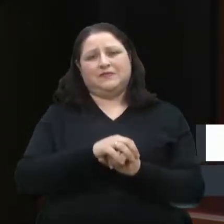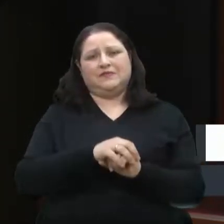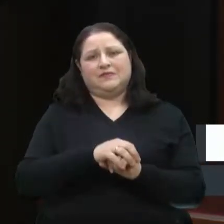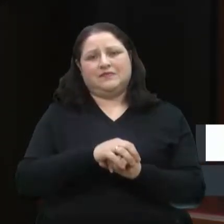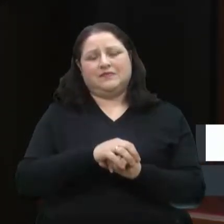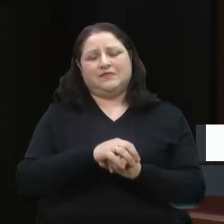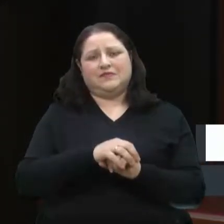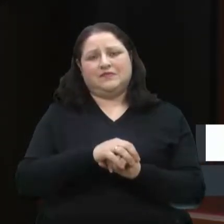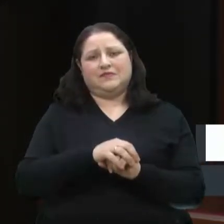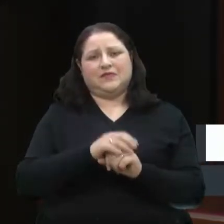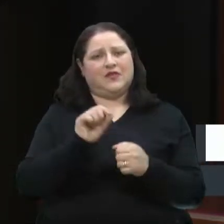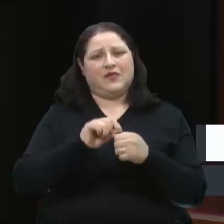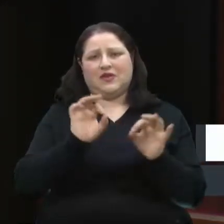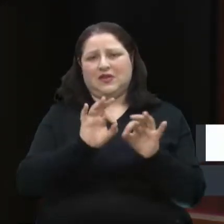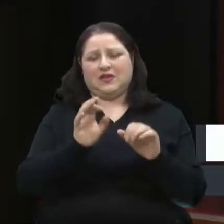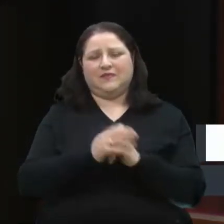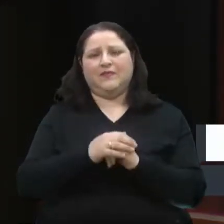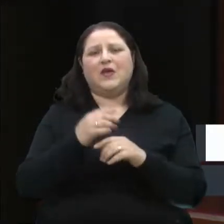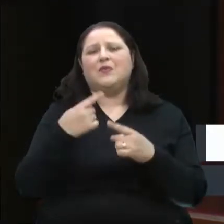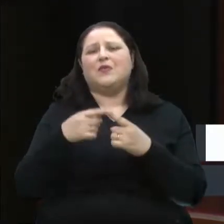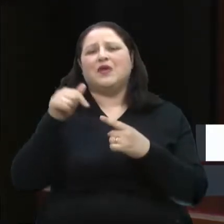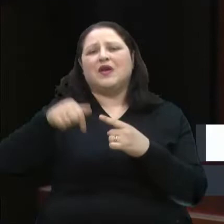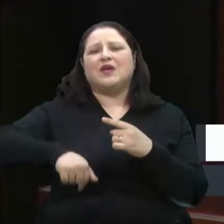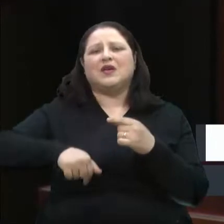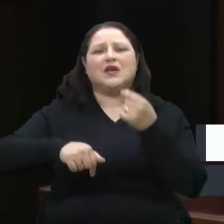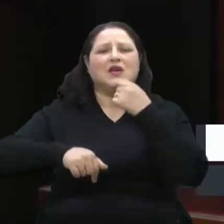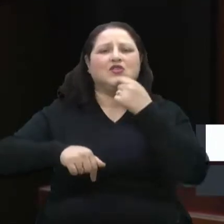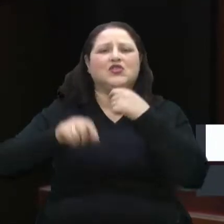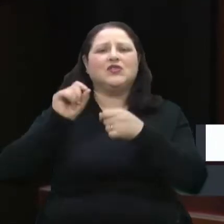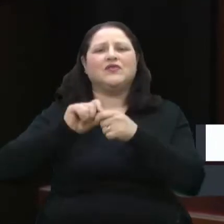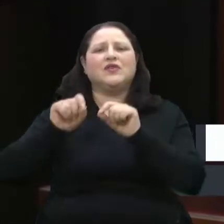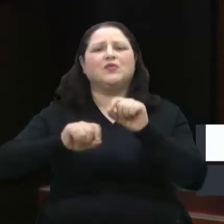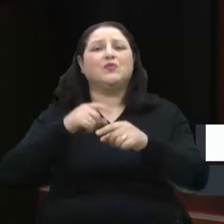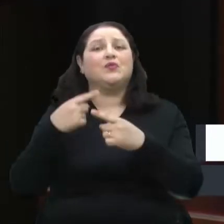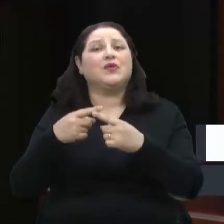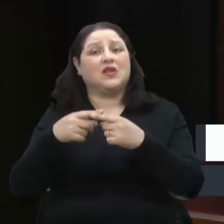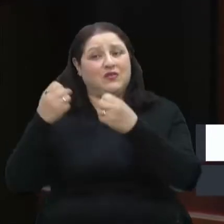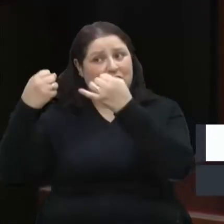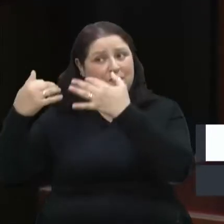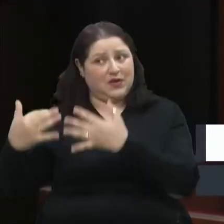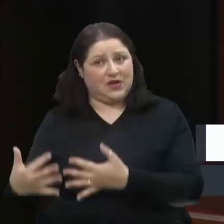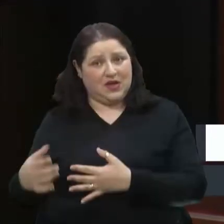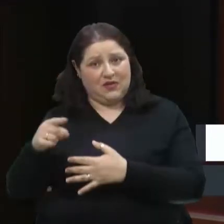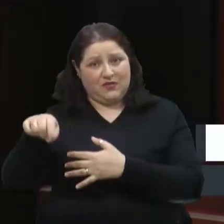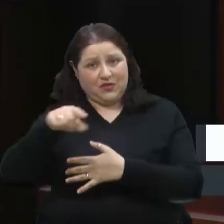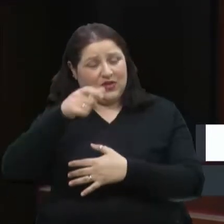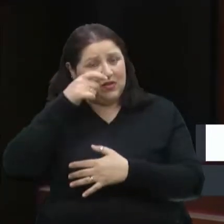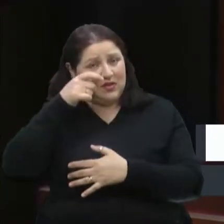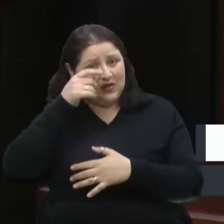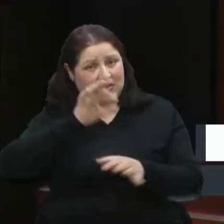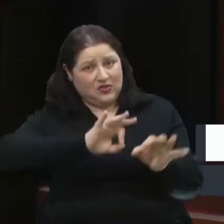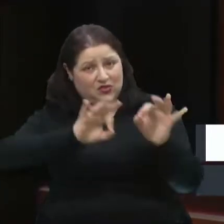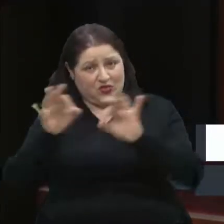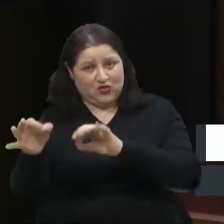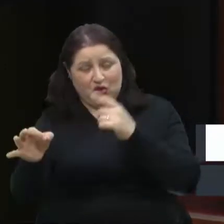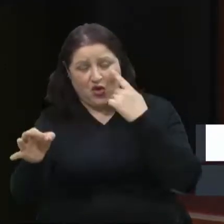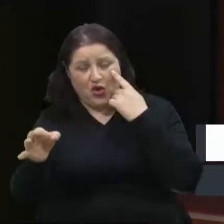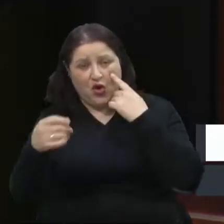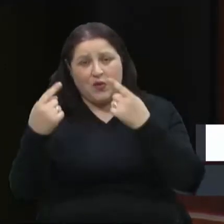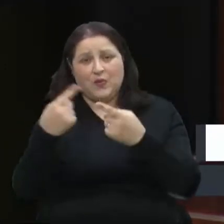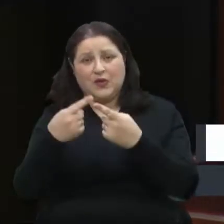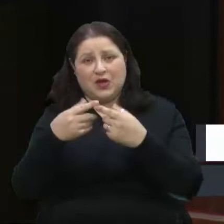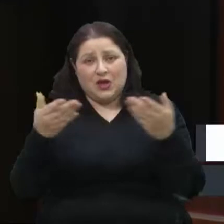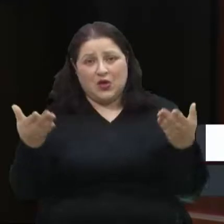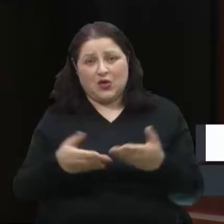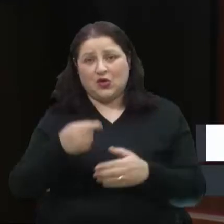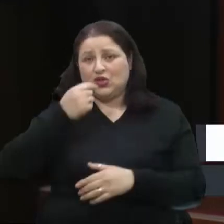está acontecendo isso em Caxias do Sul? Eu vou explicar para vocês que estão nos assistindo. Porque hoje,